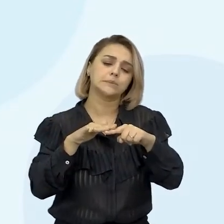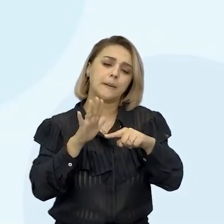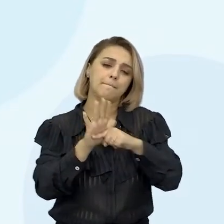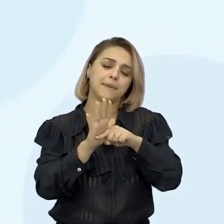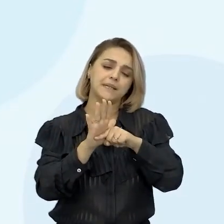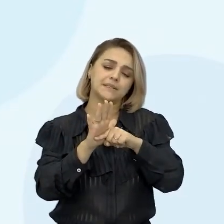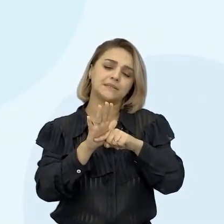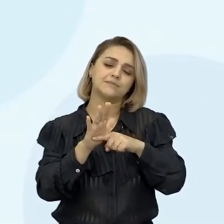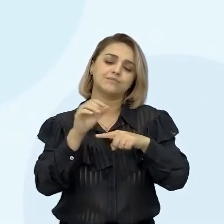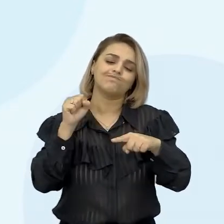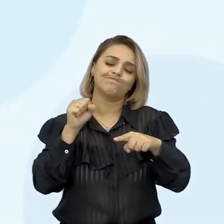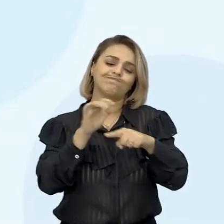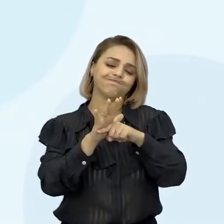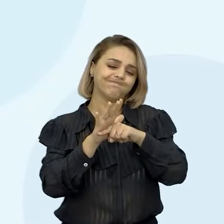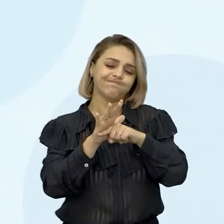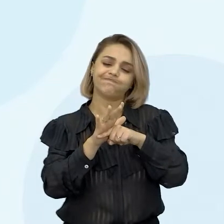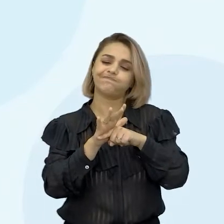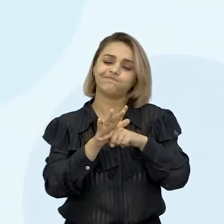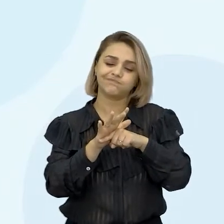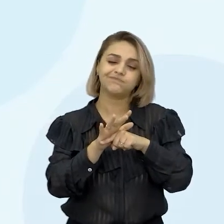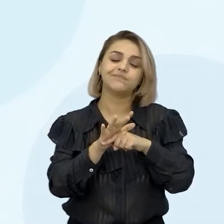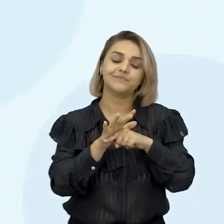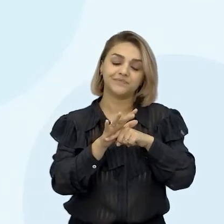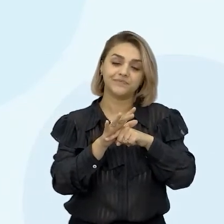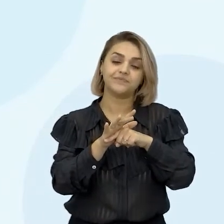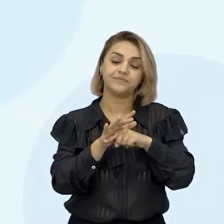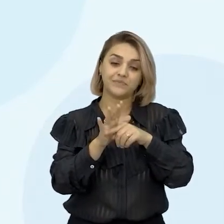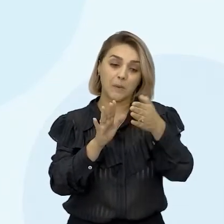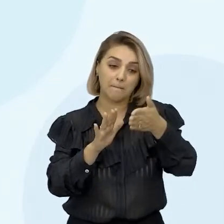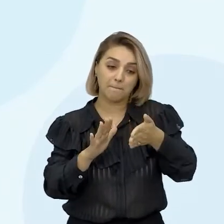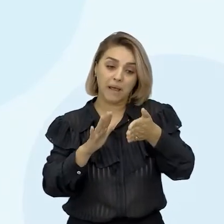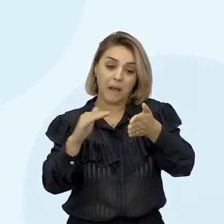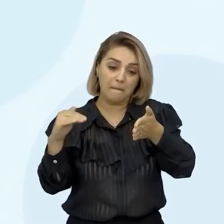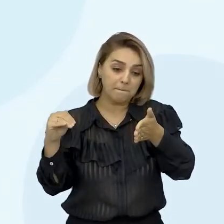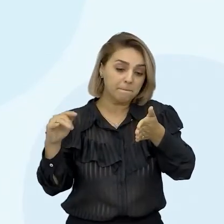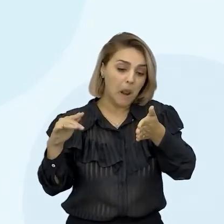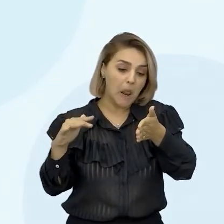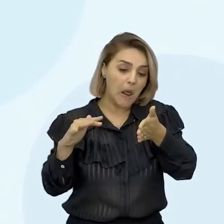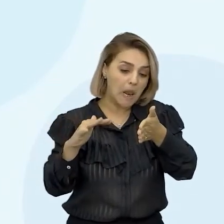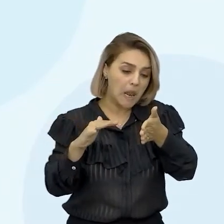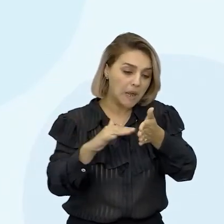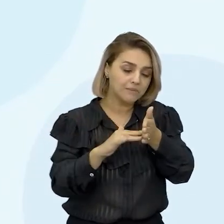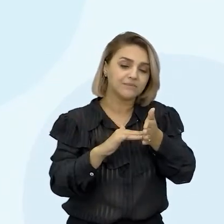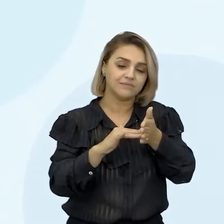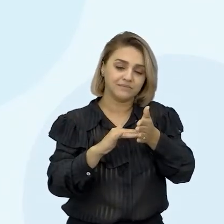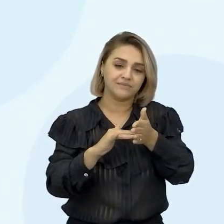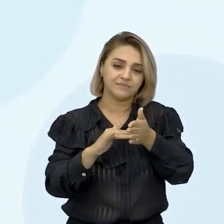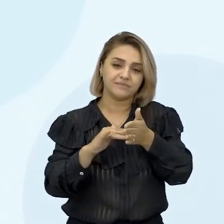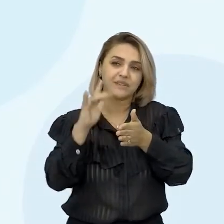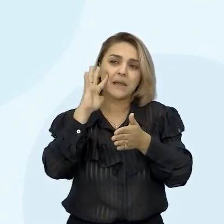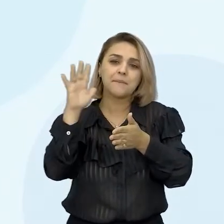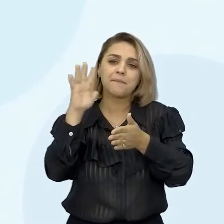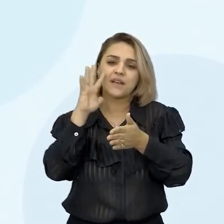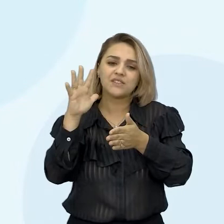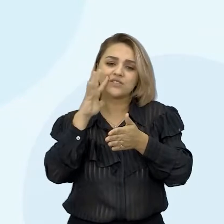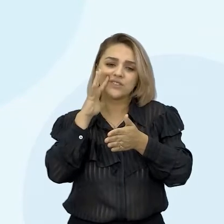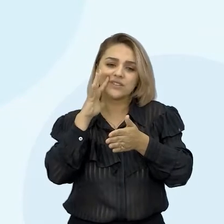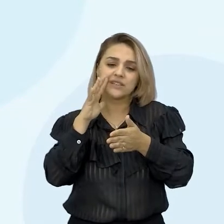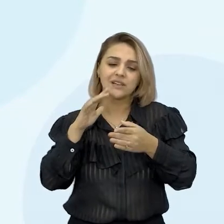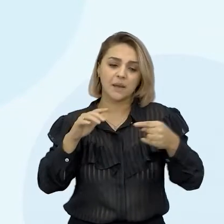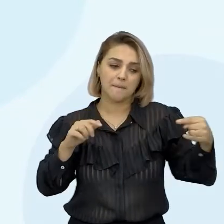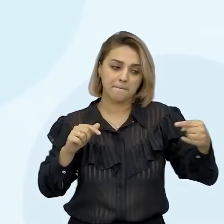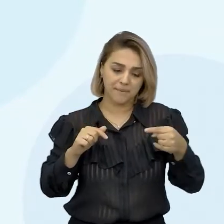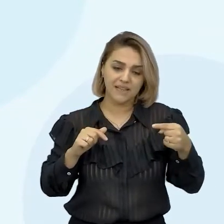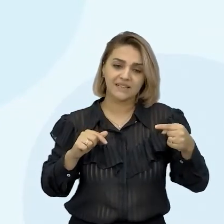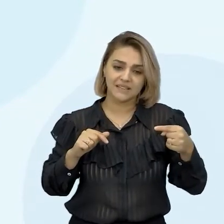Vai Dar Uma segurada vai tá então se imagina que por exemplo essa seta aqui é uma quantidade de elétrons que tá